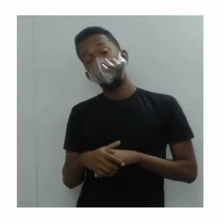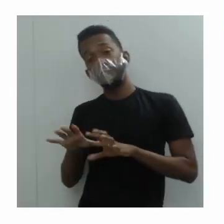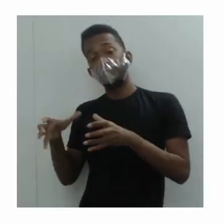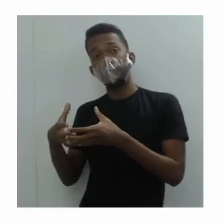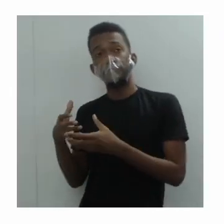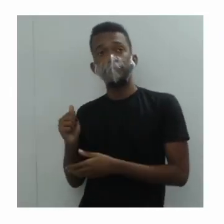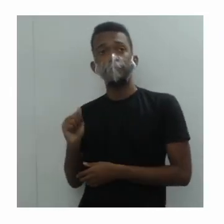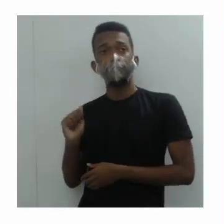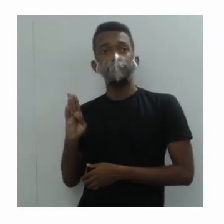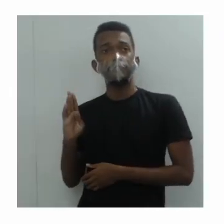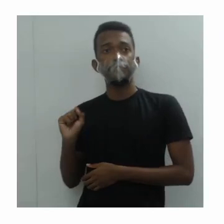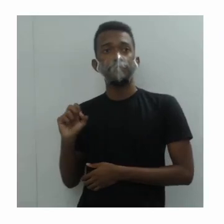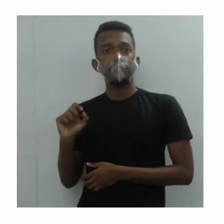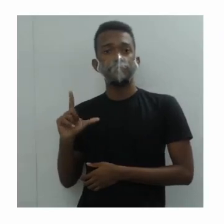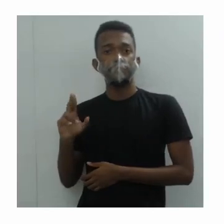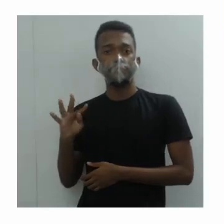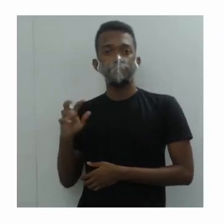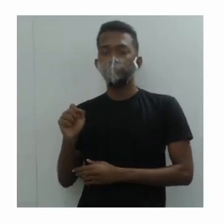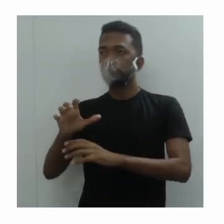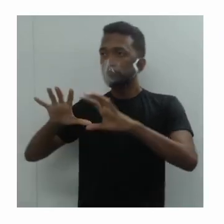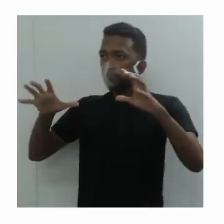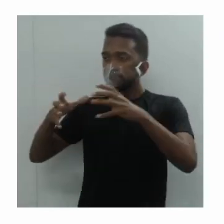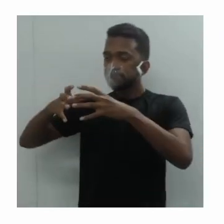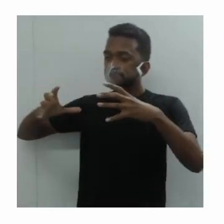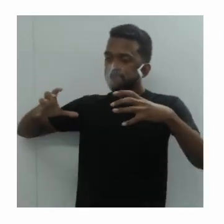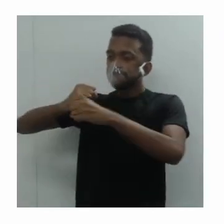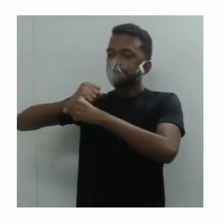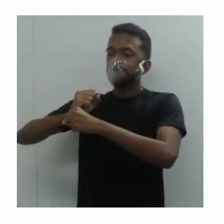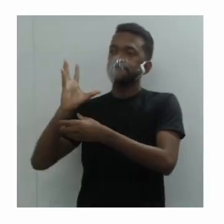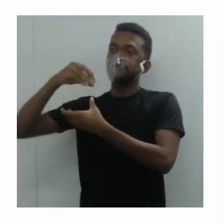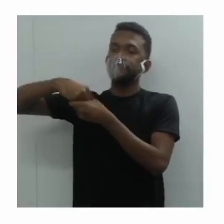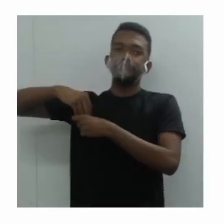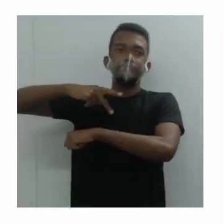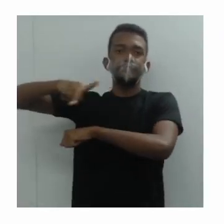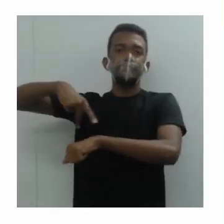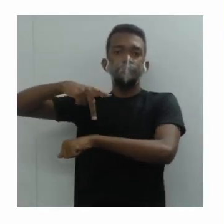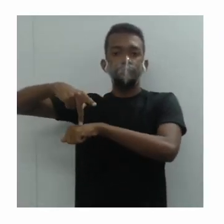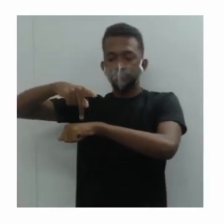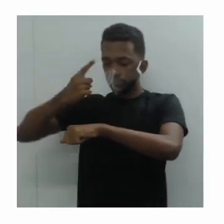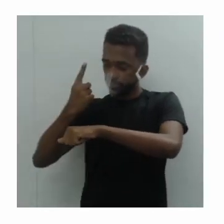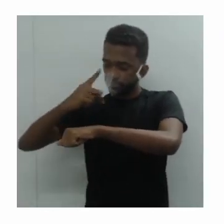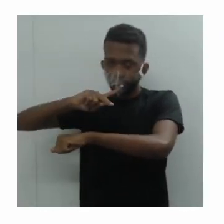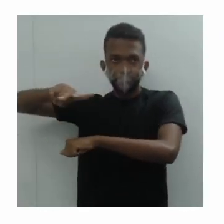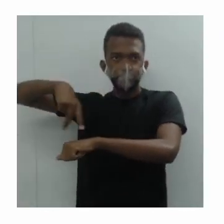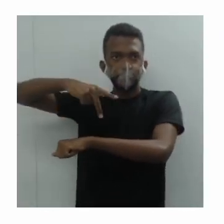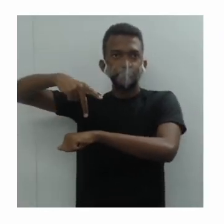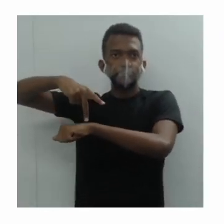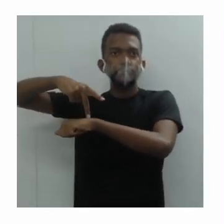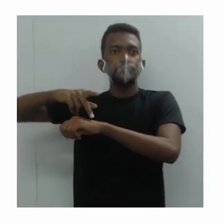absoluta, eu falo do total de habitantes de um país. Um país